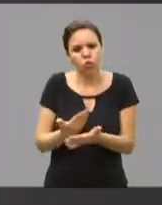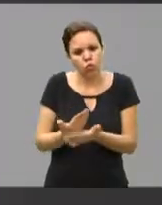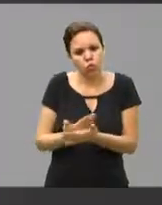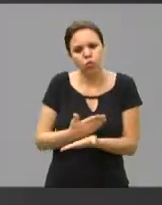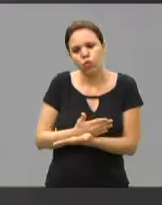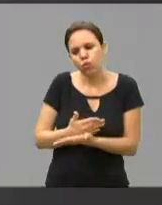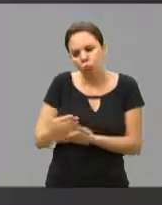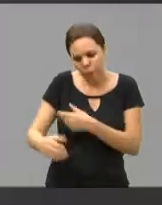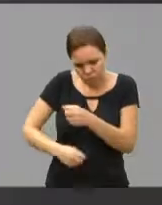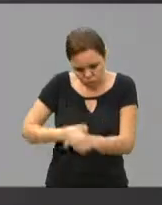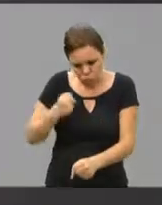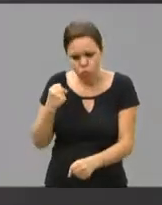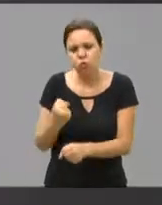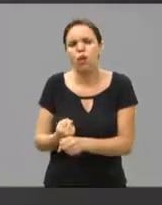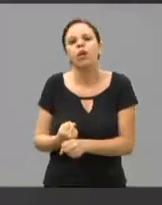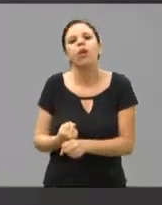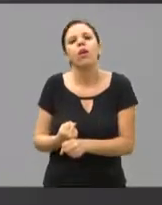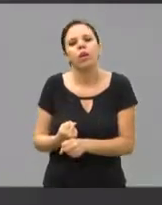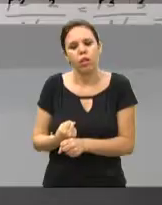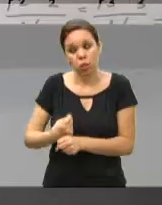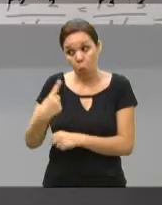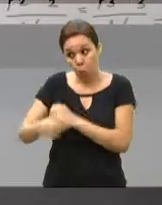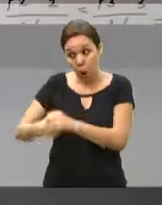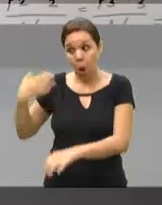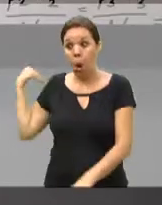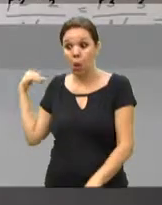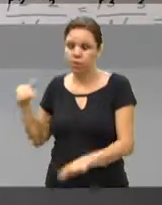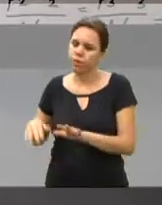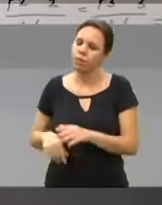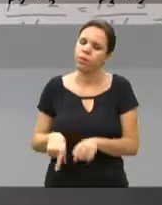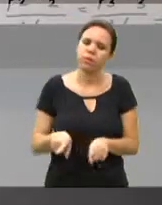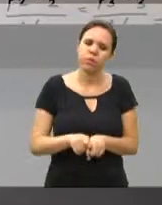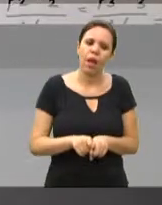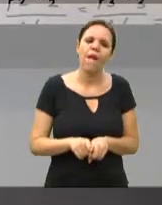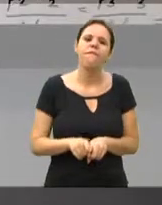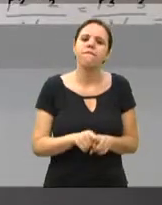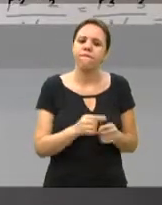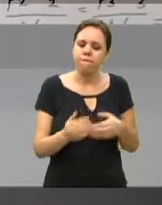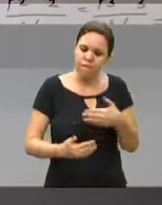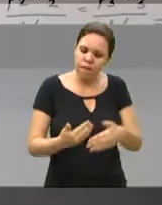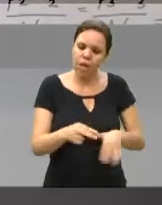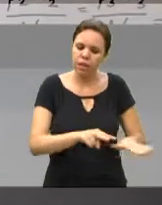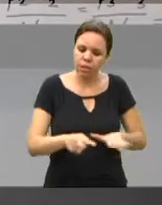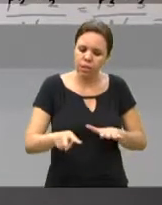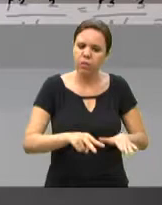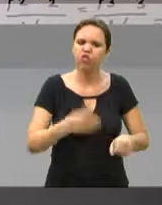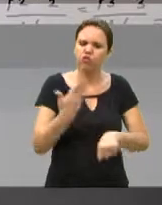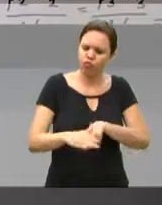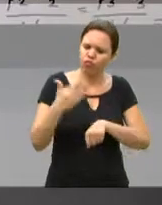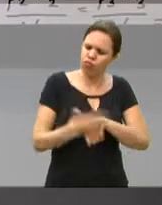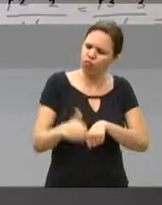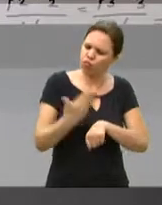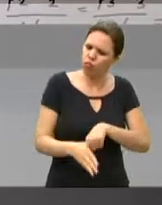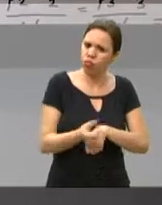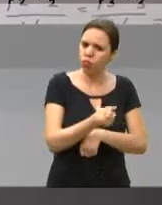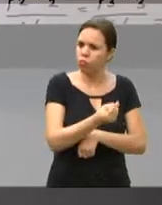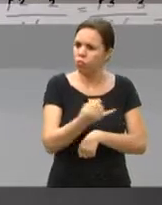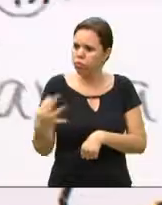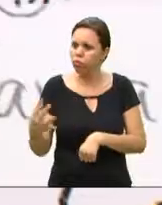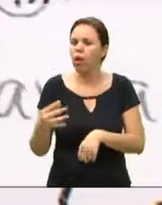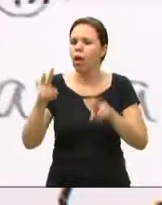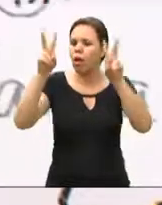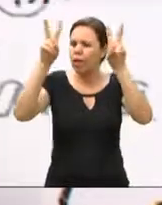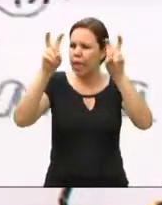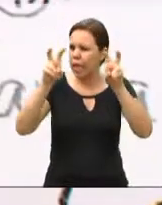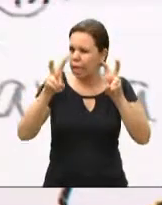redações o começo a cada 15 do ano, dias. Ano anterior, exatamente, né? Então ele vai ao longo dessas semanas já fazendo um número muito grande de